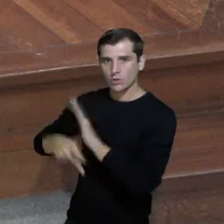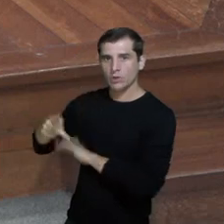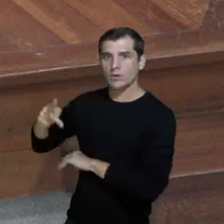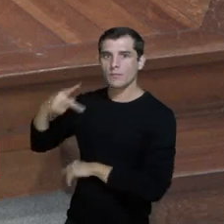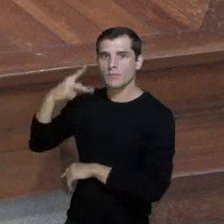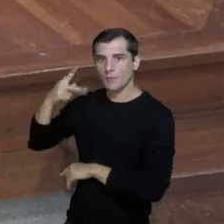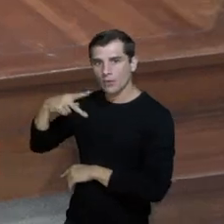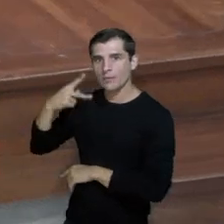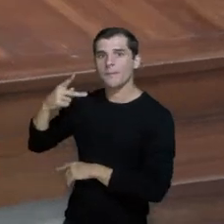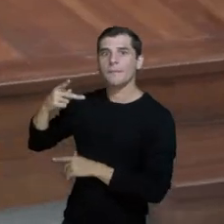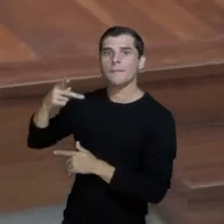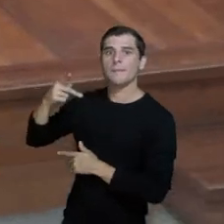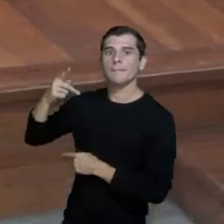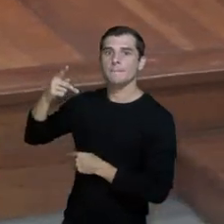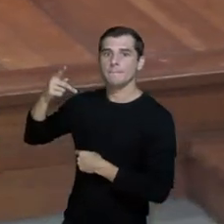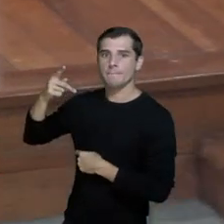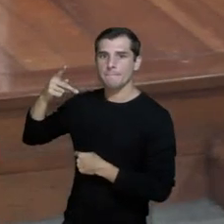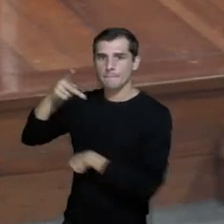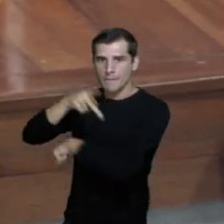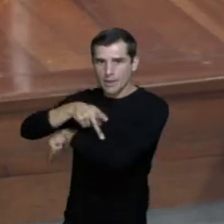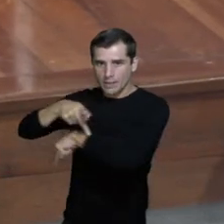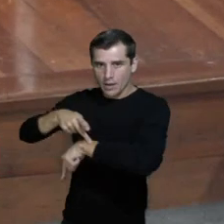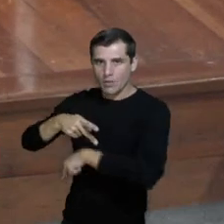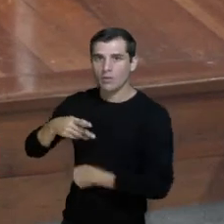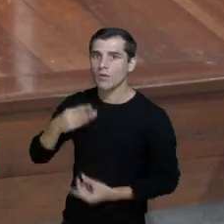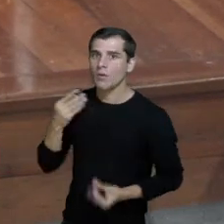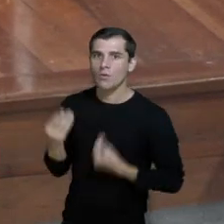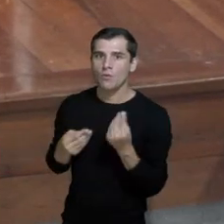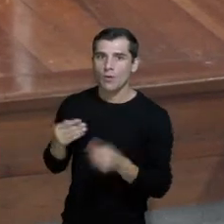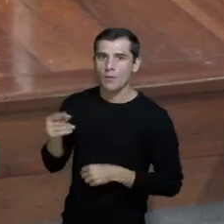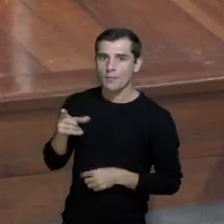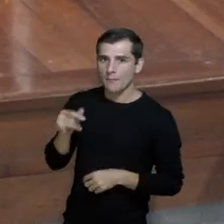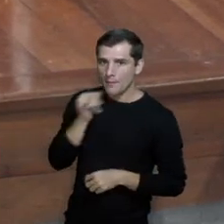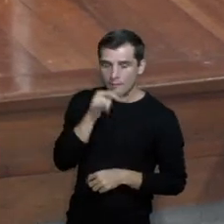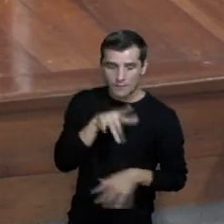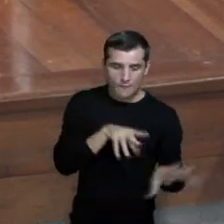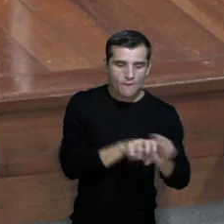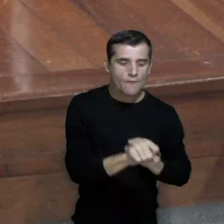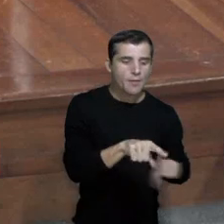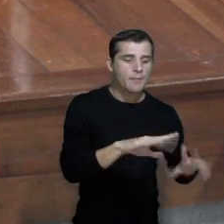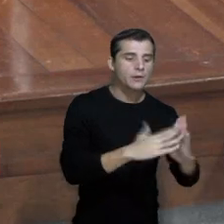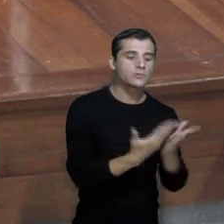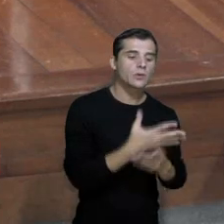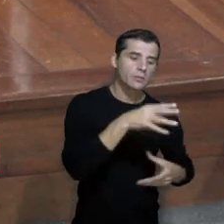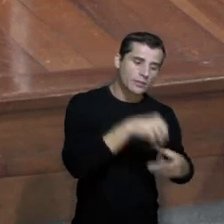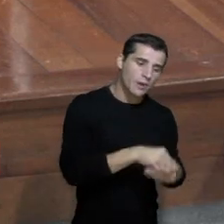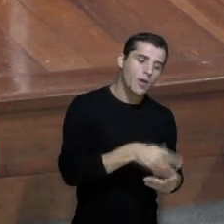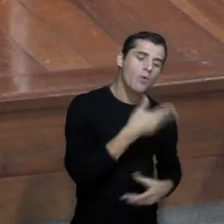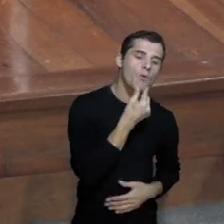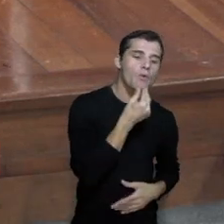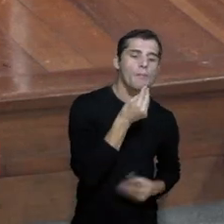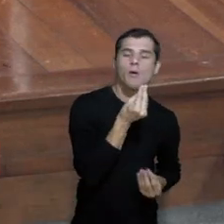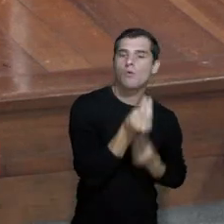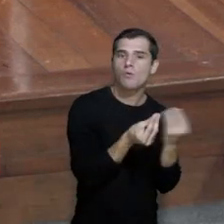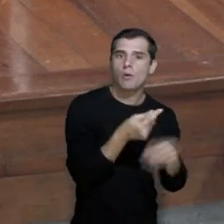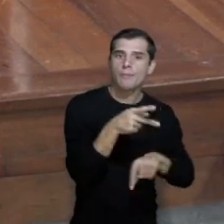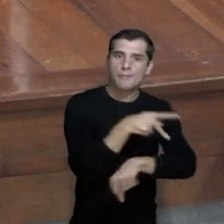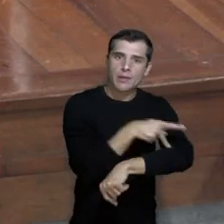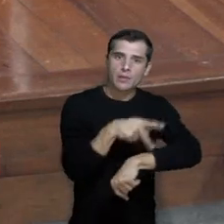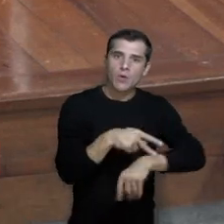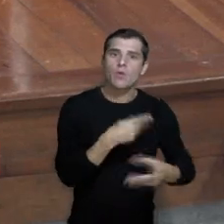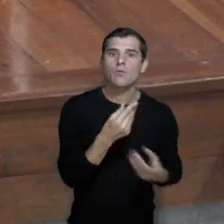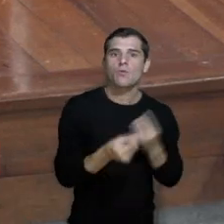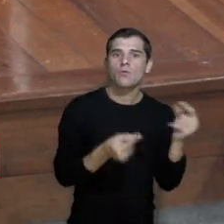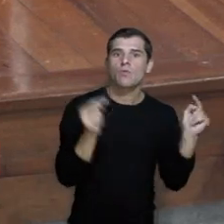escola político de que tipo de homem Eu quero formar nessa escola e pedag Como que eu posso arular